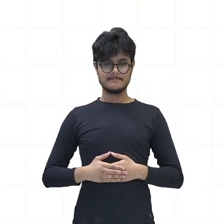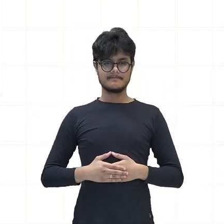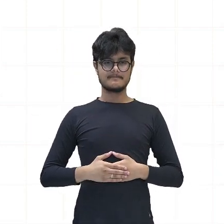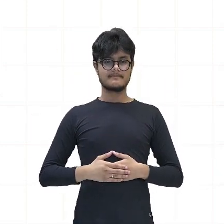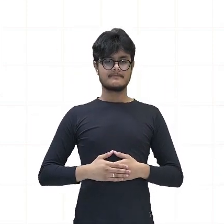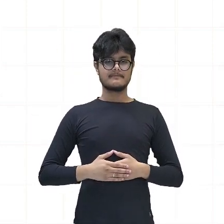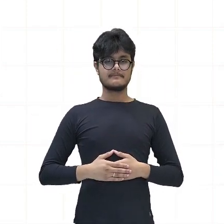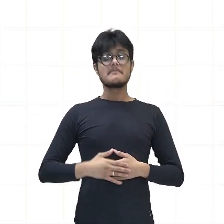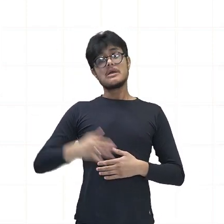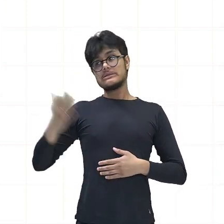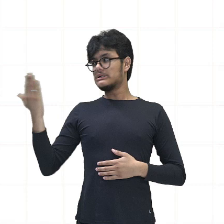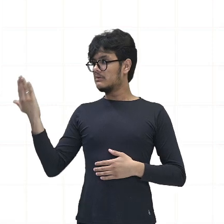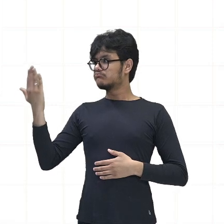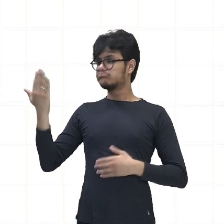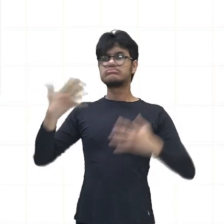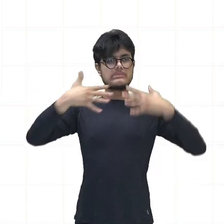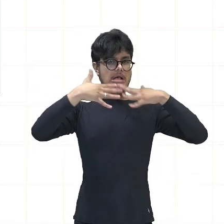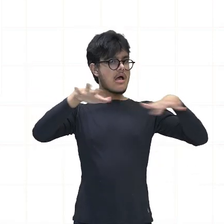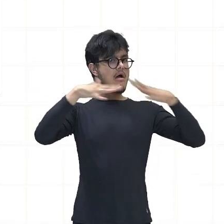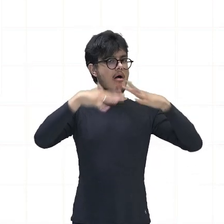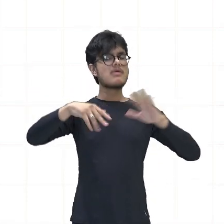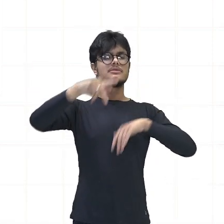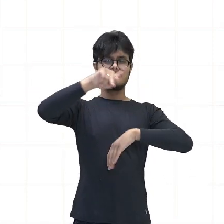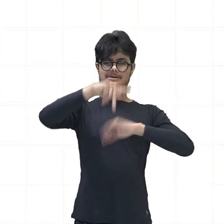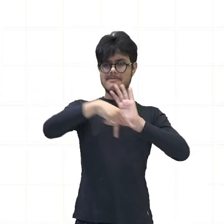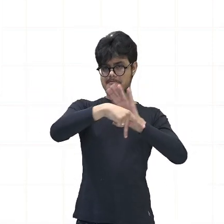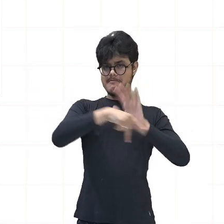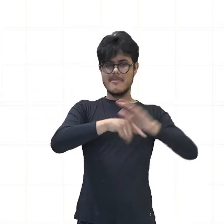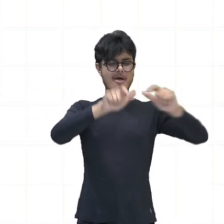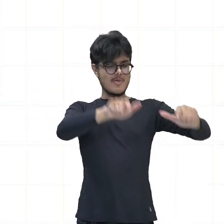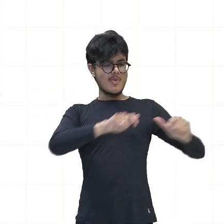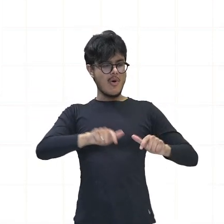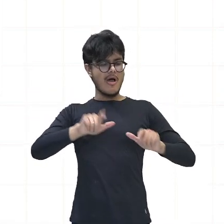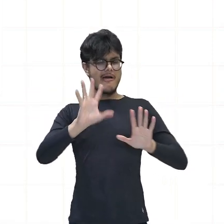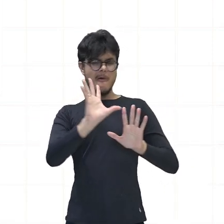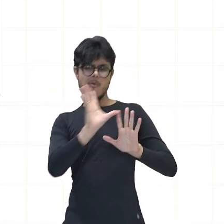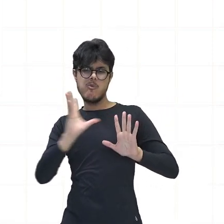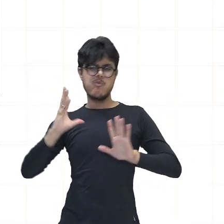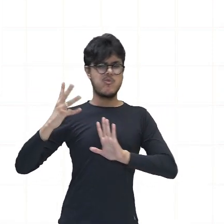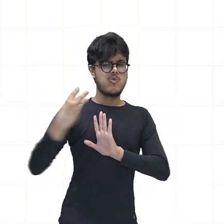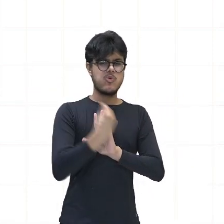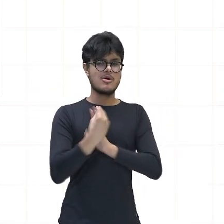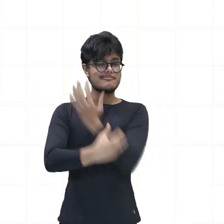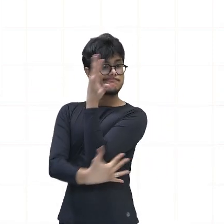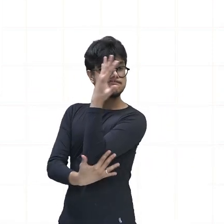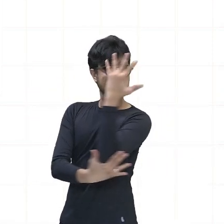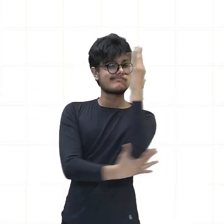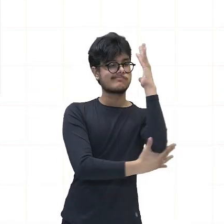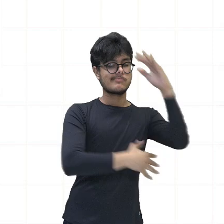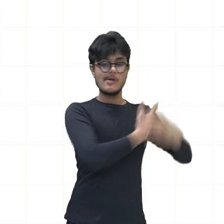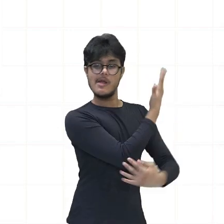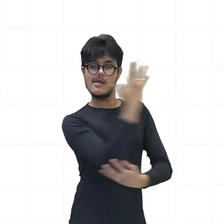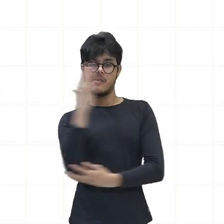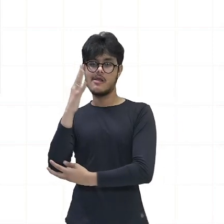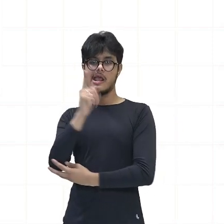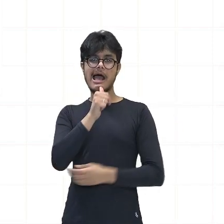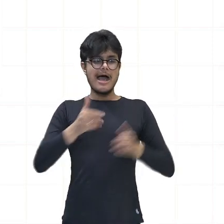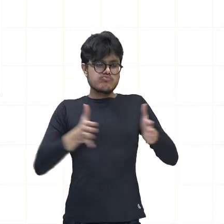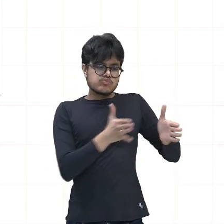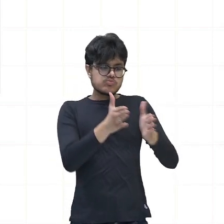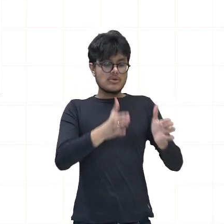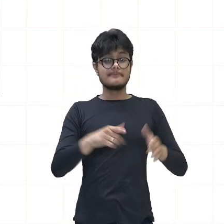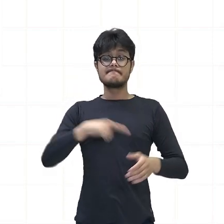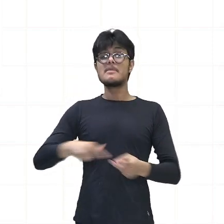região natural, banhada, né, que compreende toda a região da floresta amazônica, a bacia amazônica. Nós temos o mapa 2, que